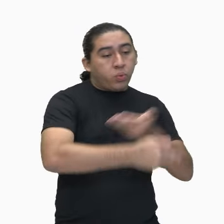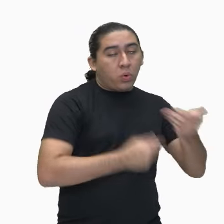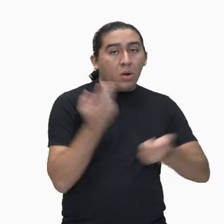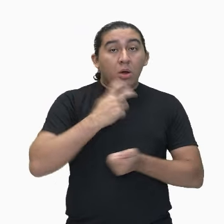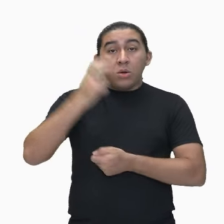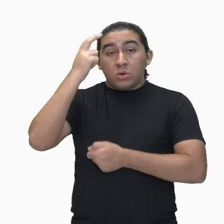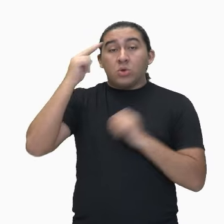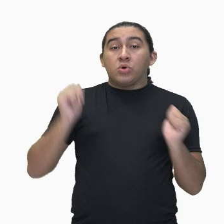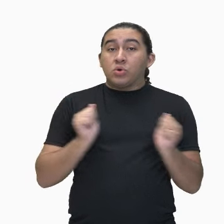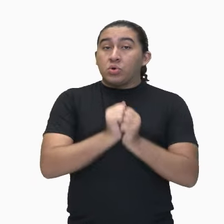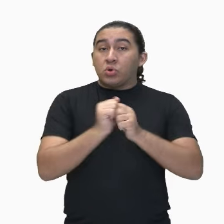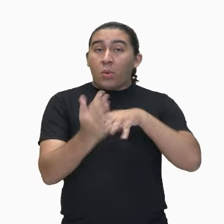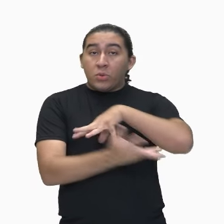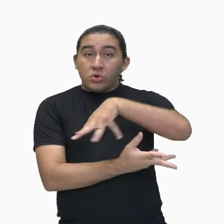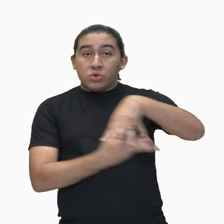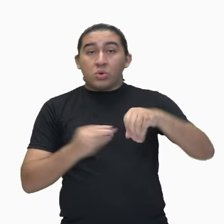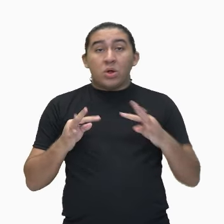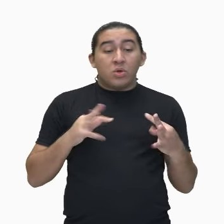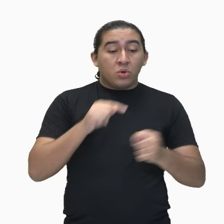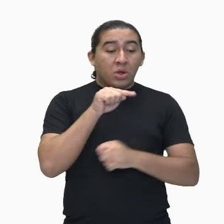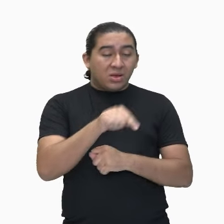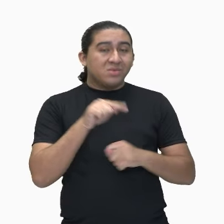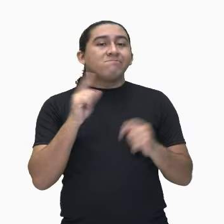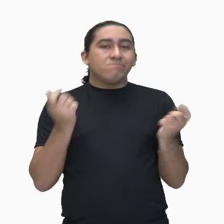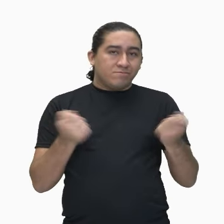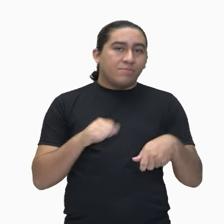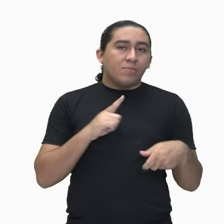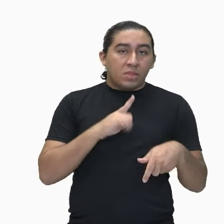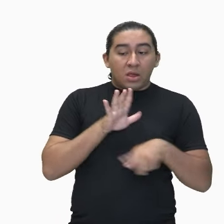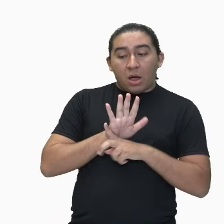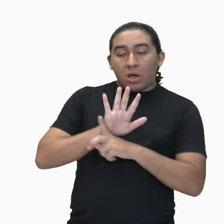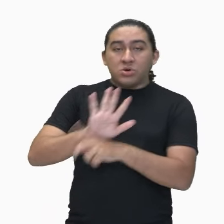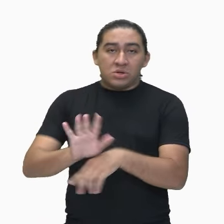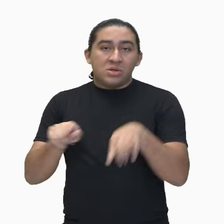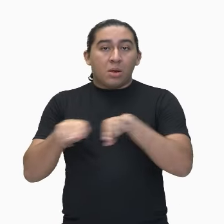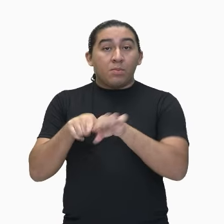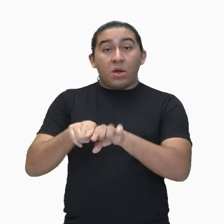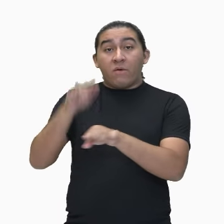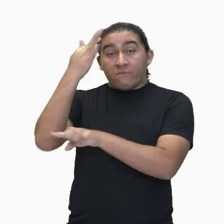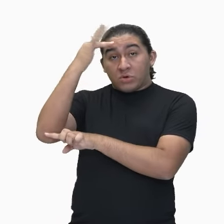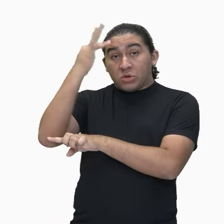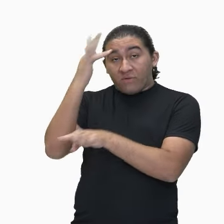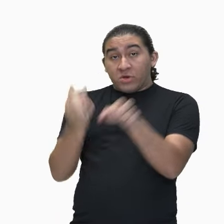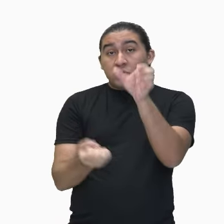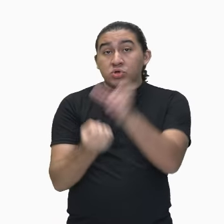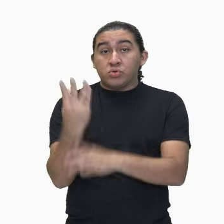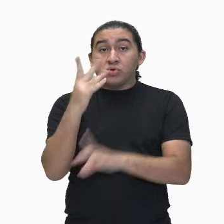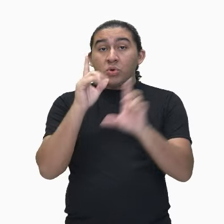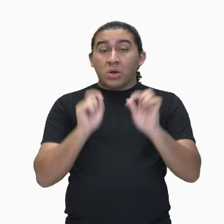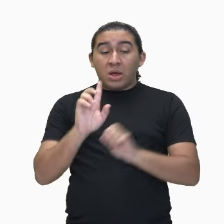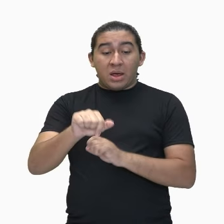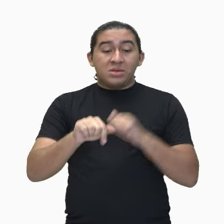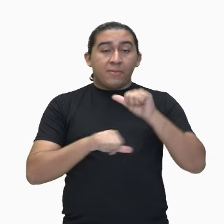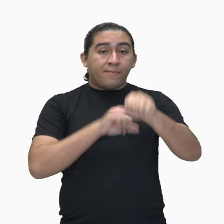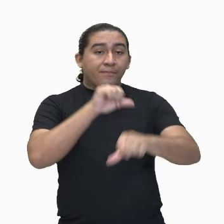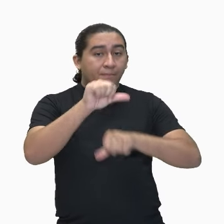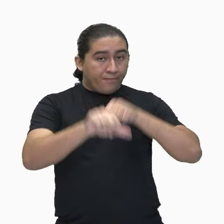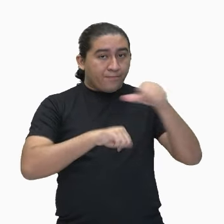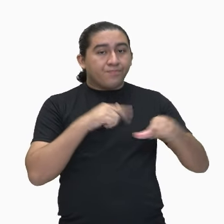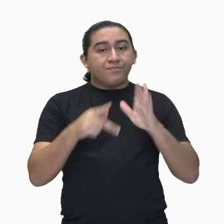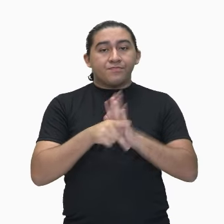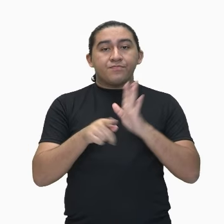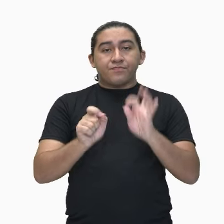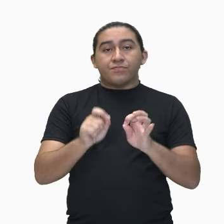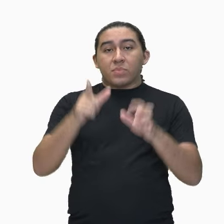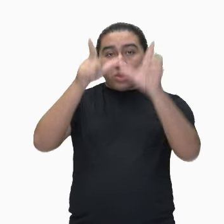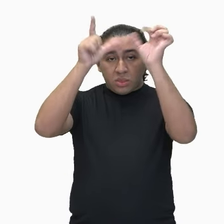Então, tudo isso aí, o comércio ajudou a isso daí, né? E a filosofia vai nascer então do quê? Dessas transformações que os